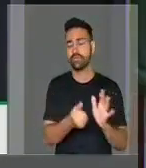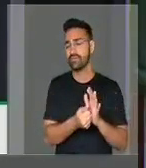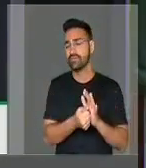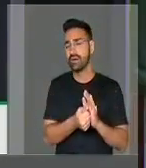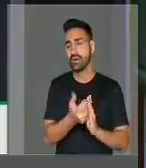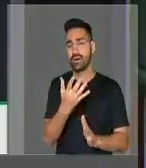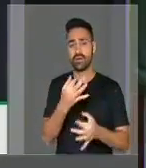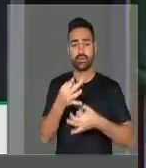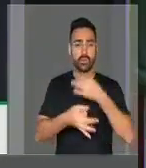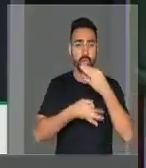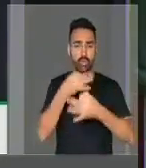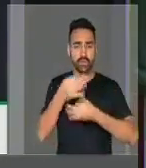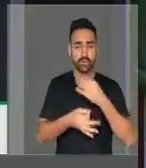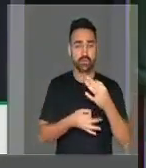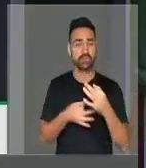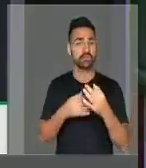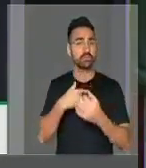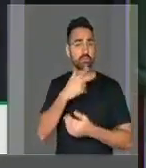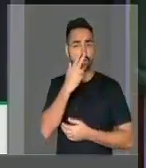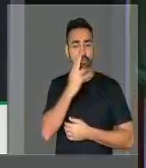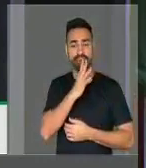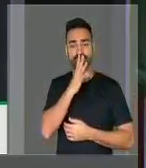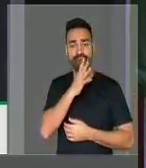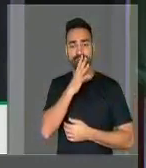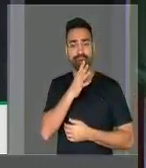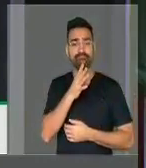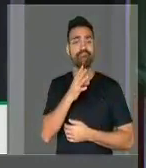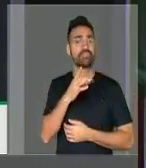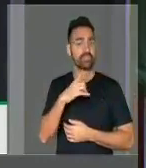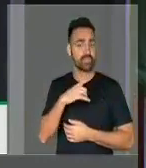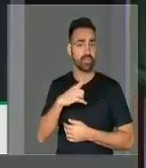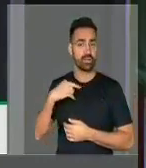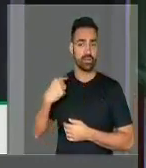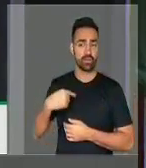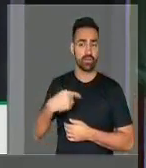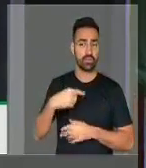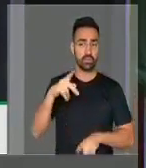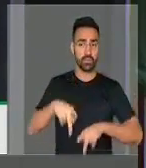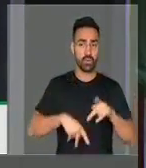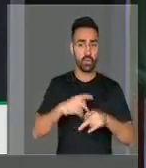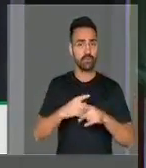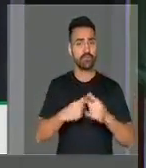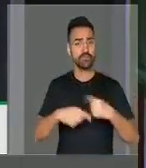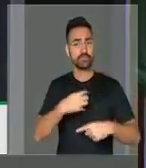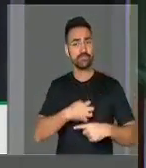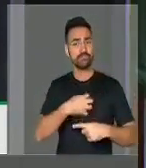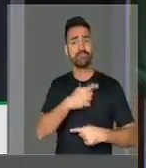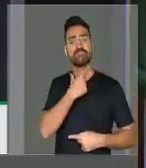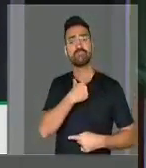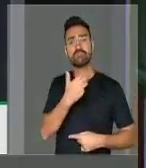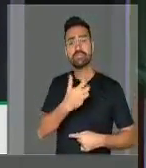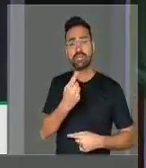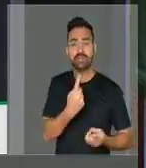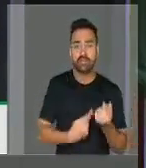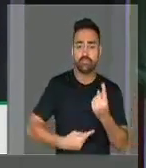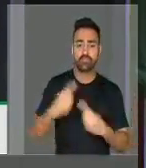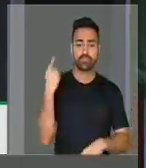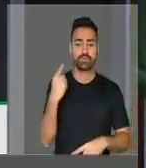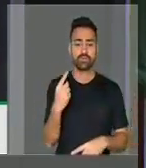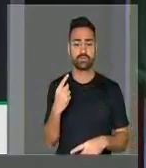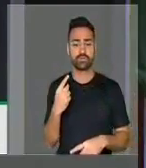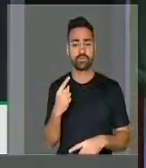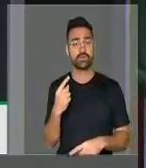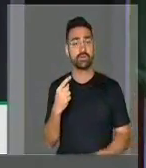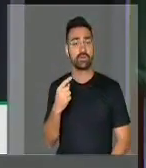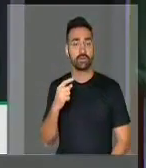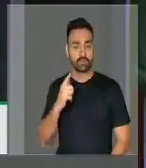afirmações peremptórias que embalaram gerações de rebeldes, de revolucionários, acabam sendo